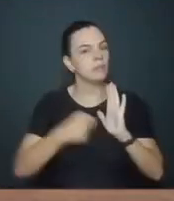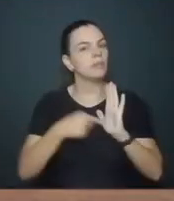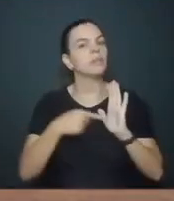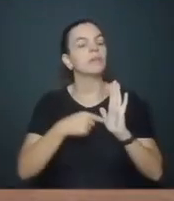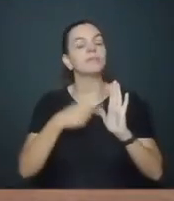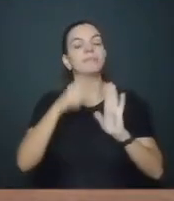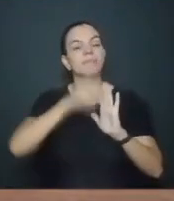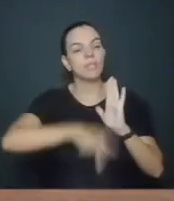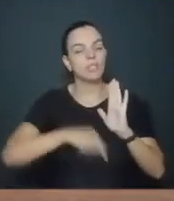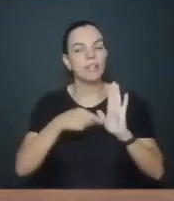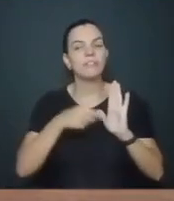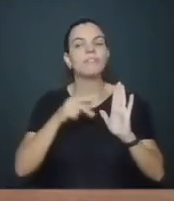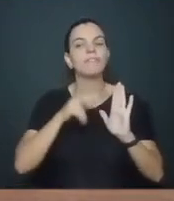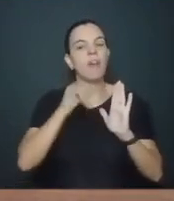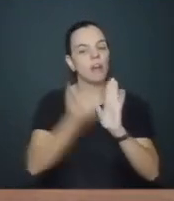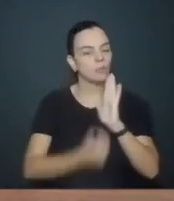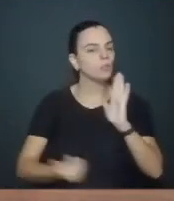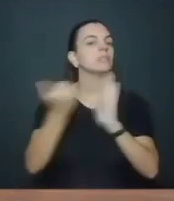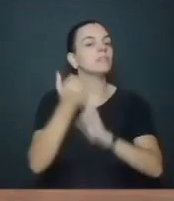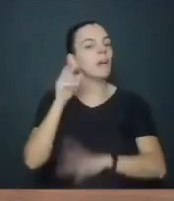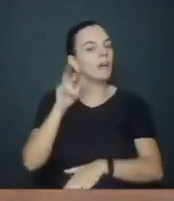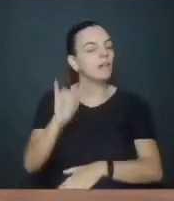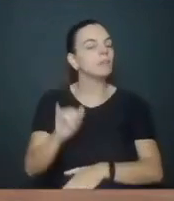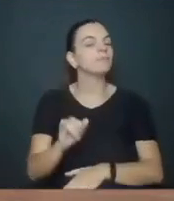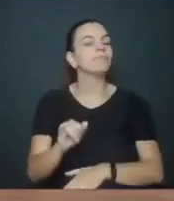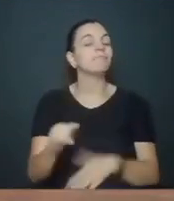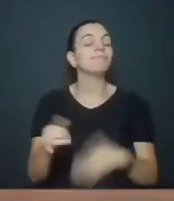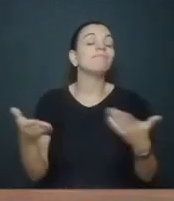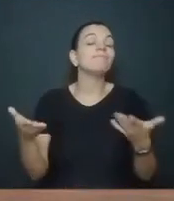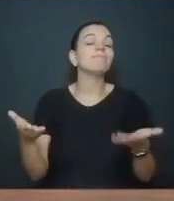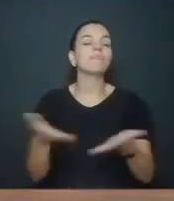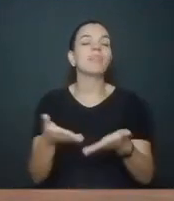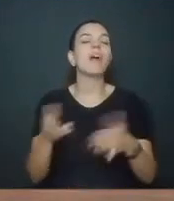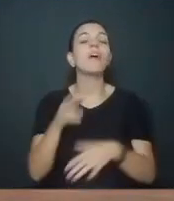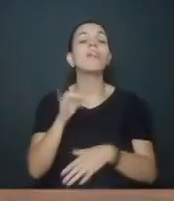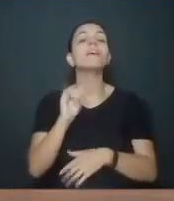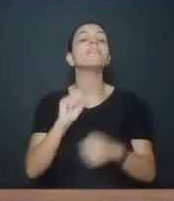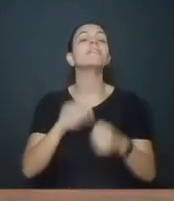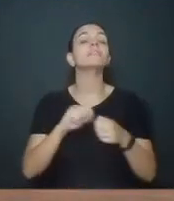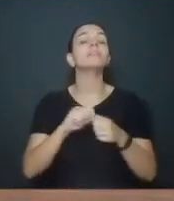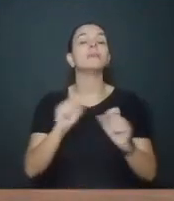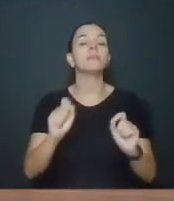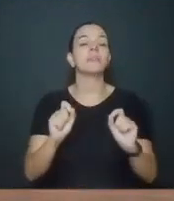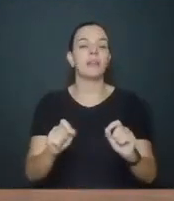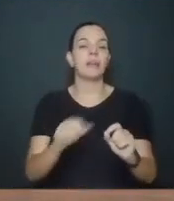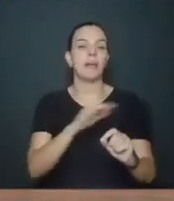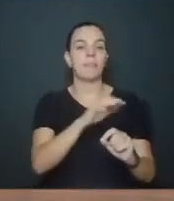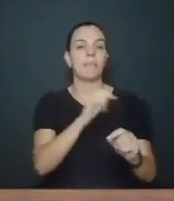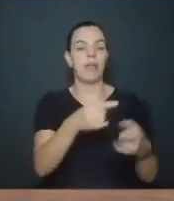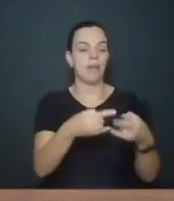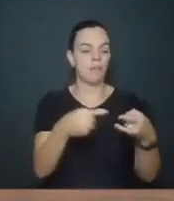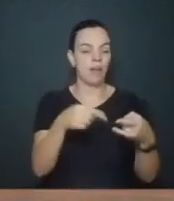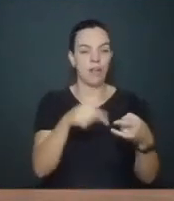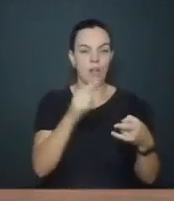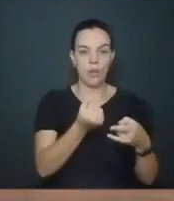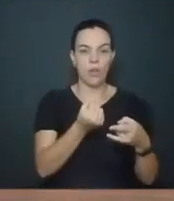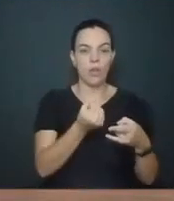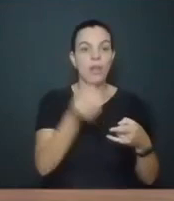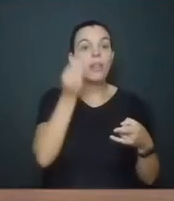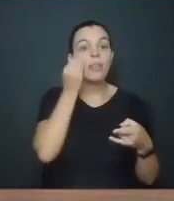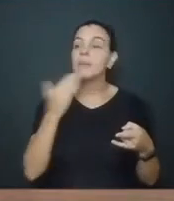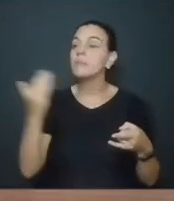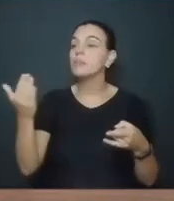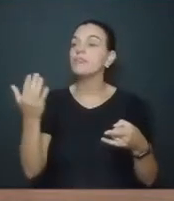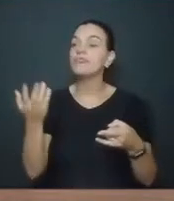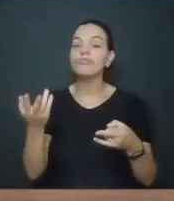anterior. Agora, o que resta fazer para o cidadão é pegar o seu carnê e tentar contestar os valores de IPTU que foram lançados ali